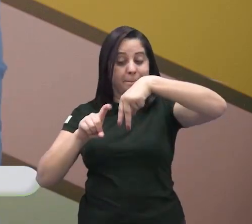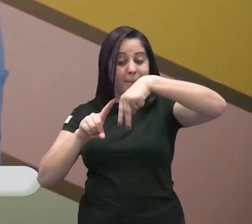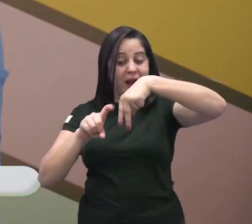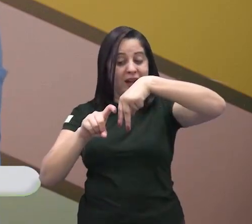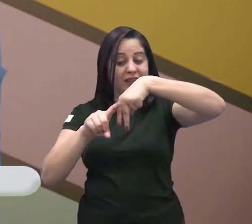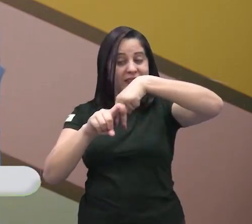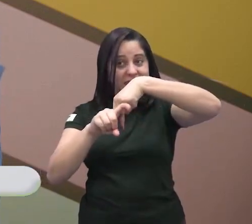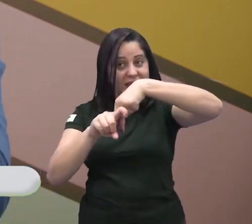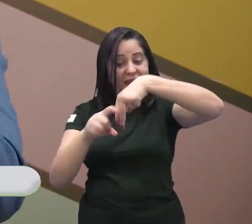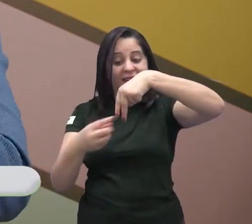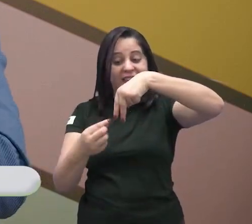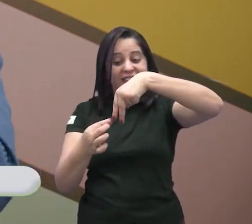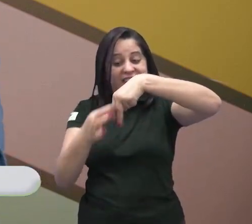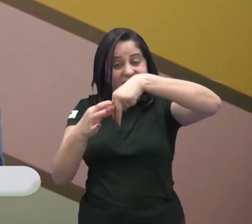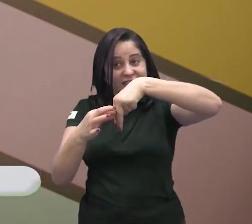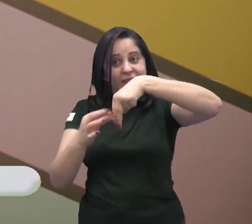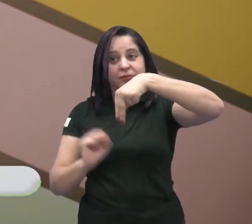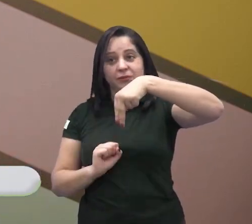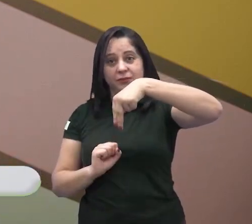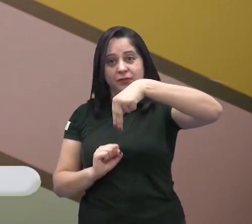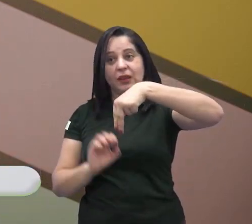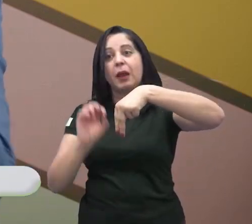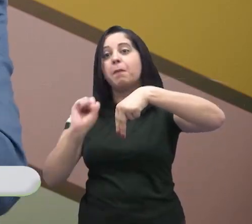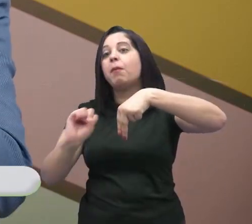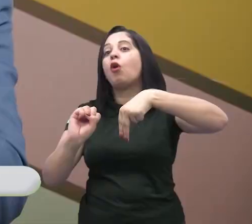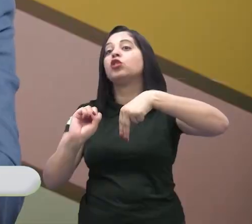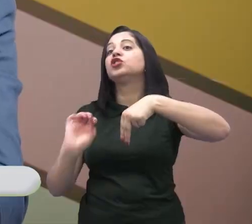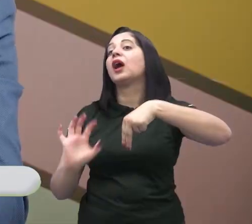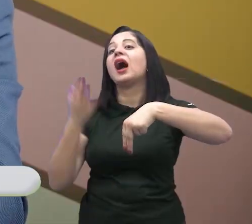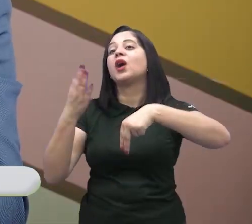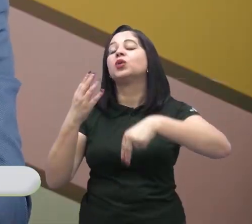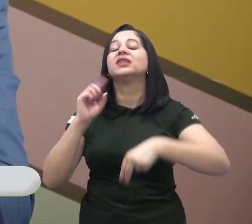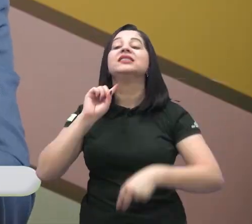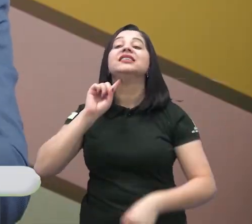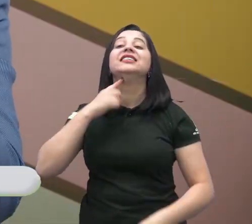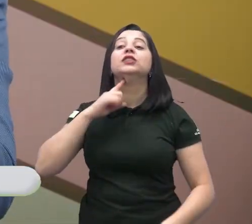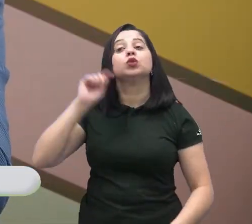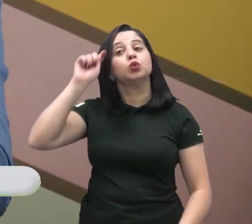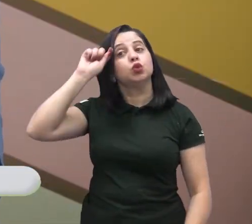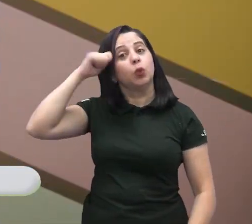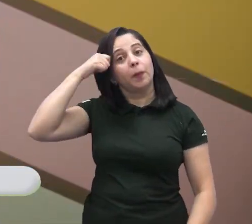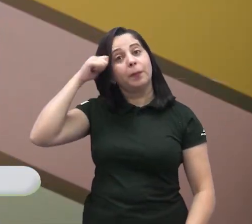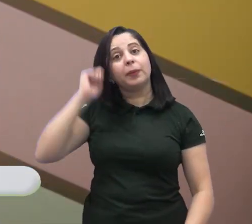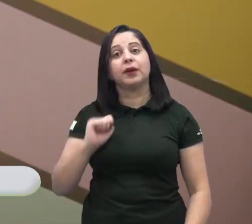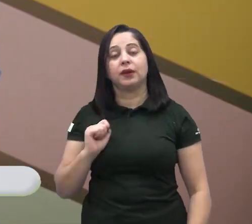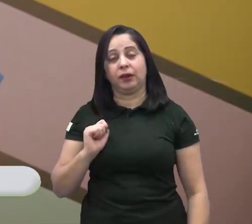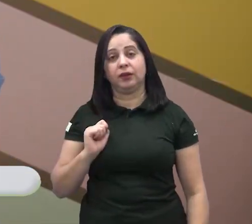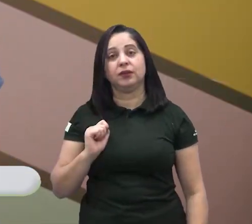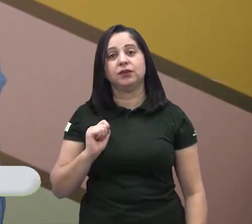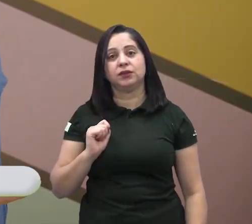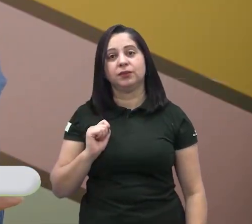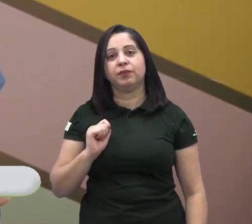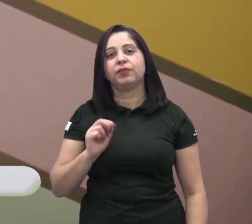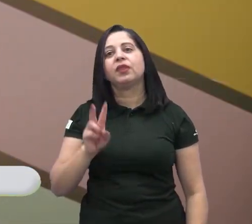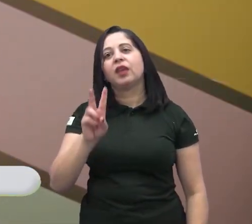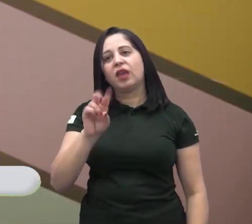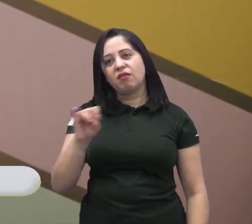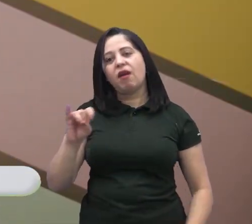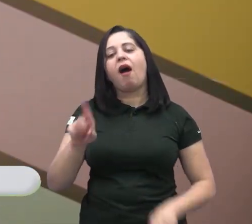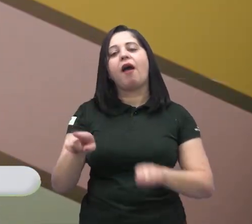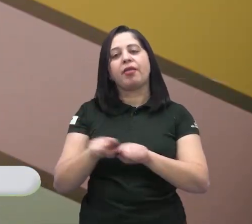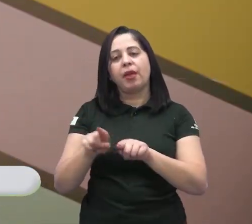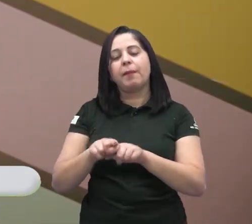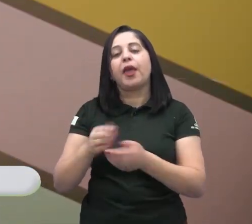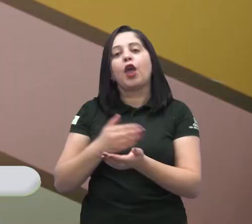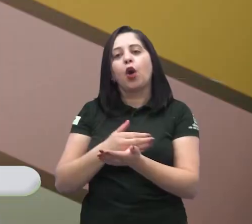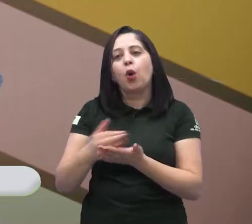local, entre os dentes, podem surgir cáries nos vãos dos dentes e, com certeza, vai começar a gengivite, a